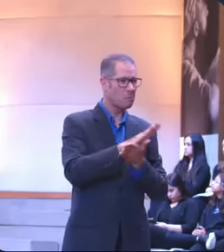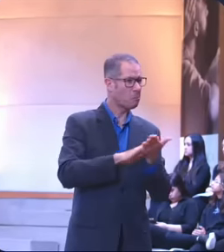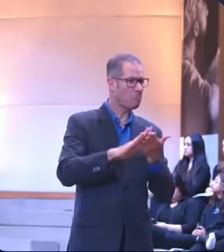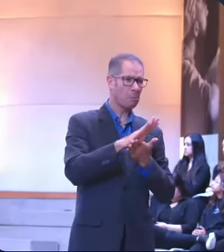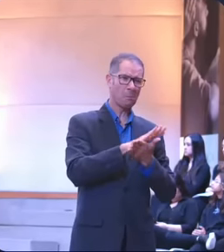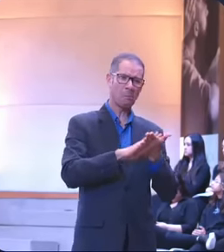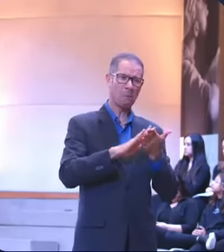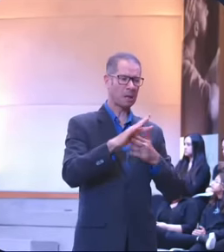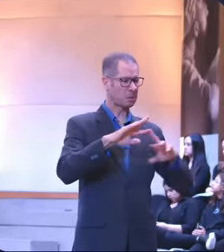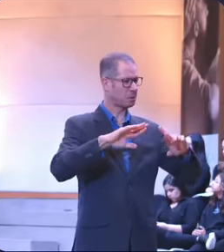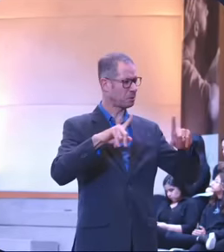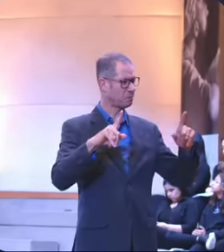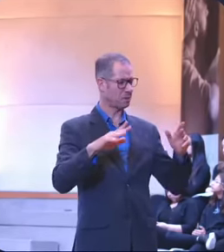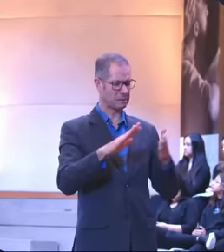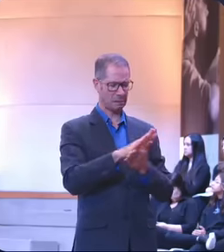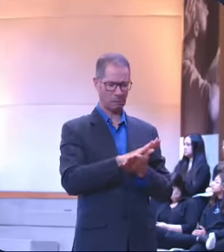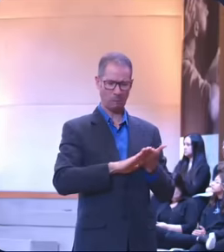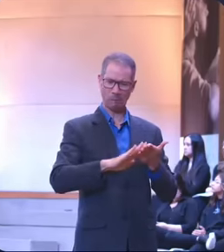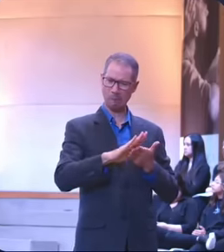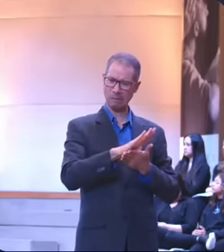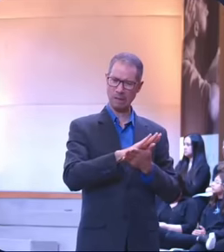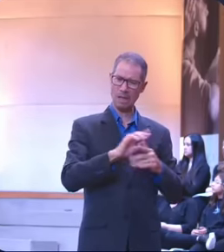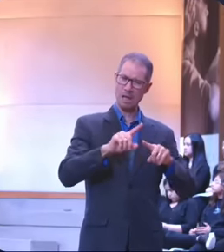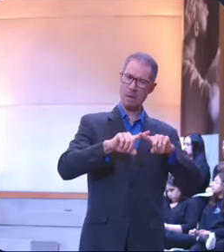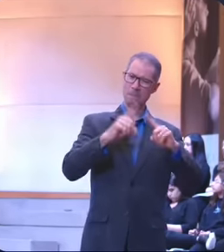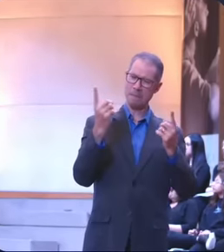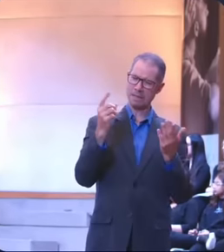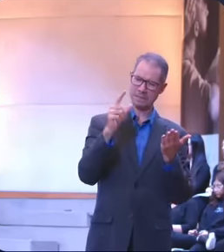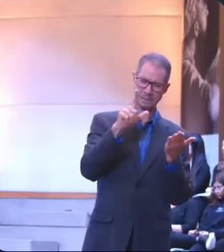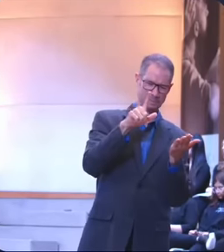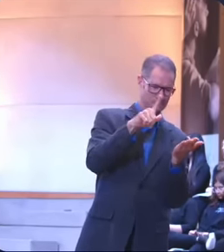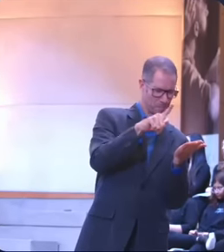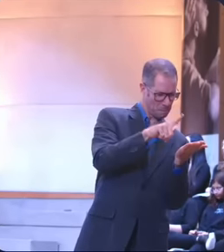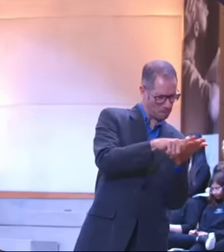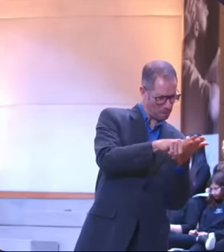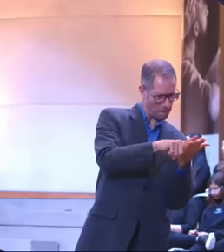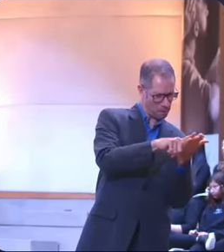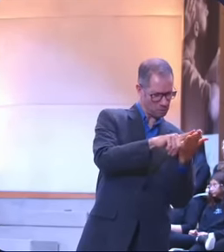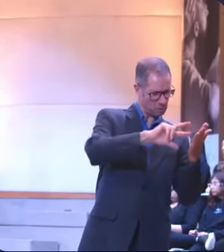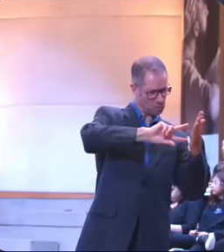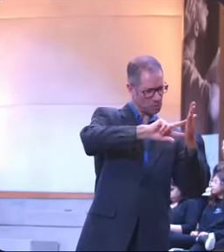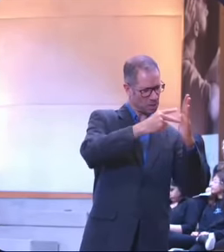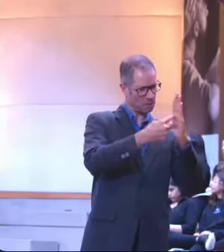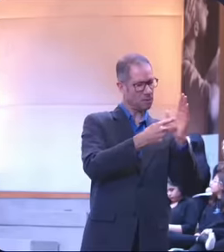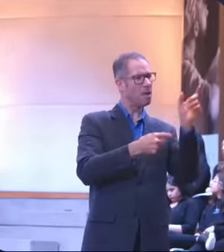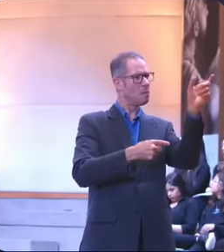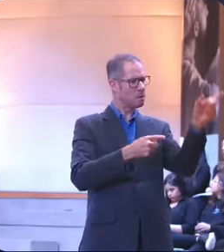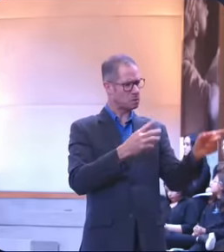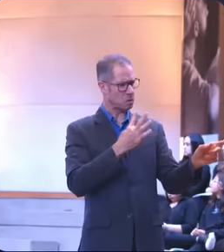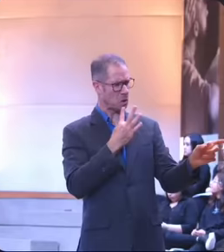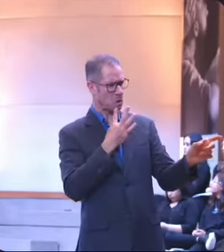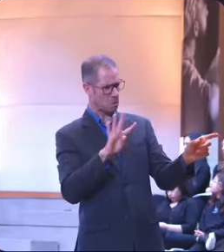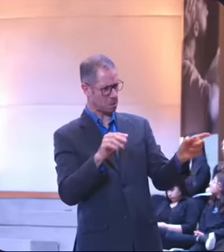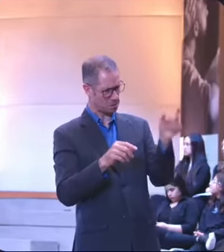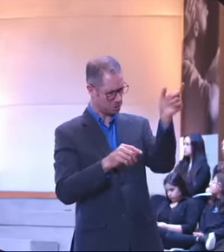e nenhuma diferença. Mas se aquele papelzinho representar para você uma pessoa que você não